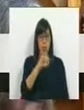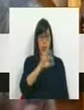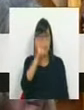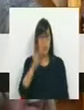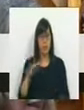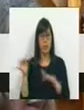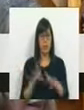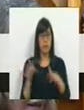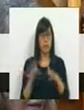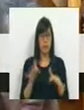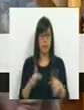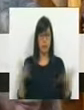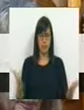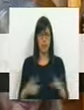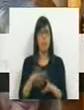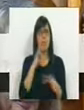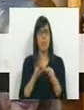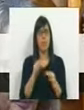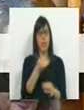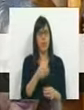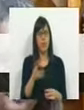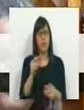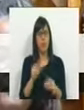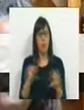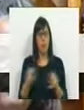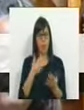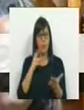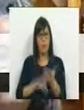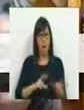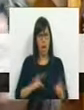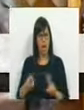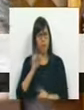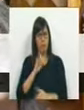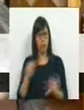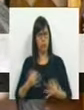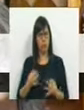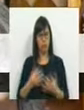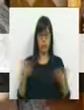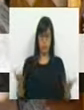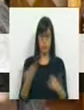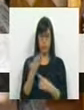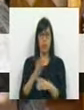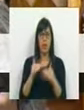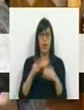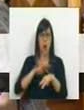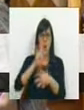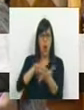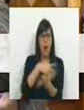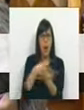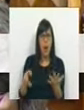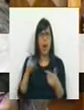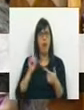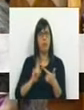da procura. E em setembro de 2013 houve, de facto, alterações importantes, nomeadamente ao nível dos horários